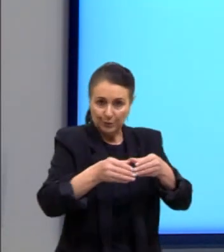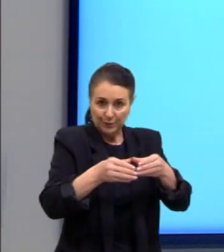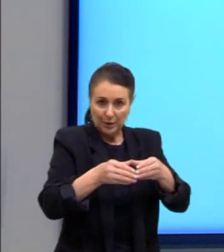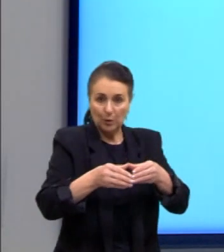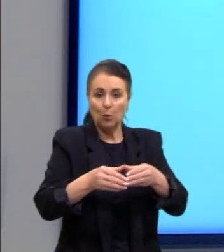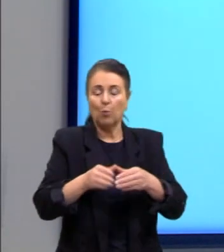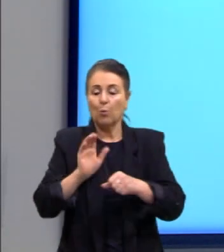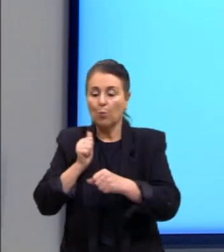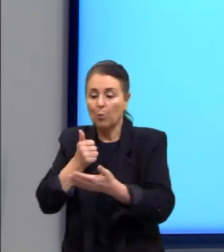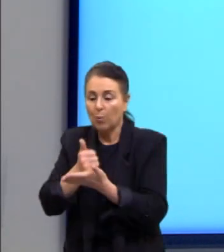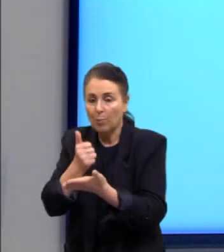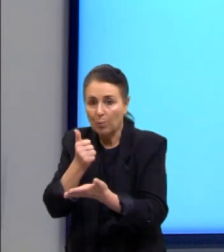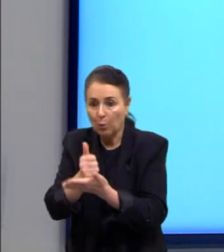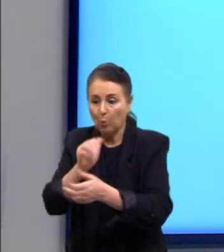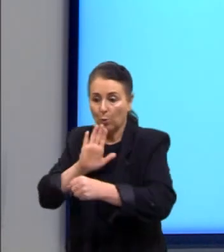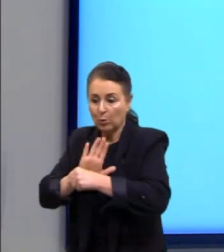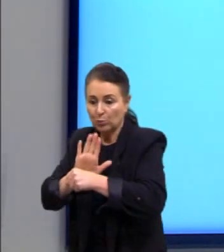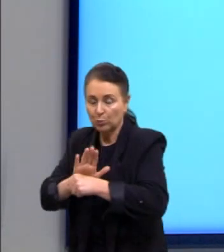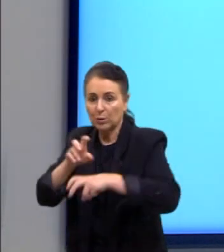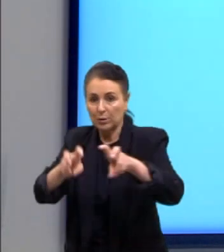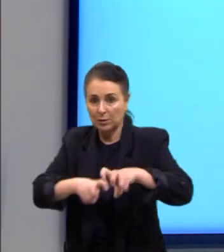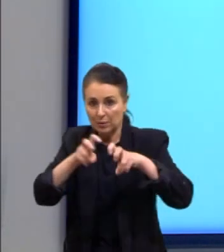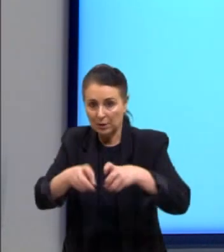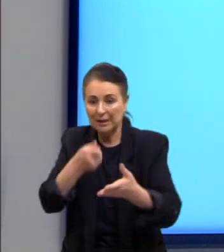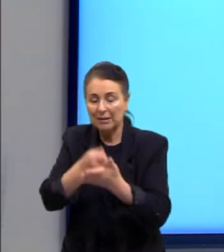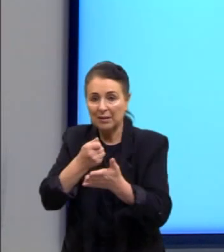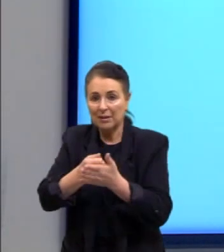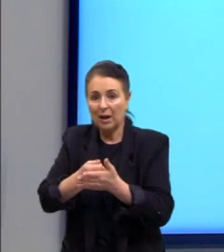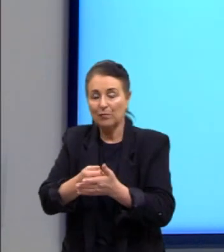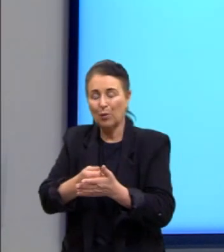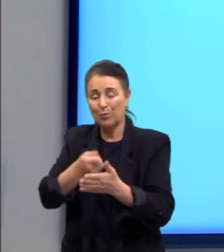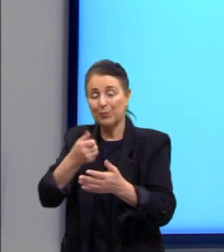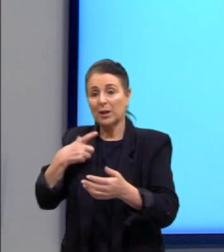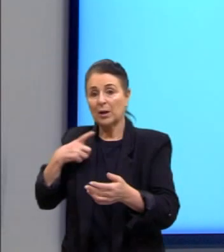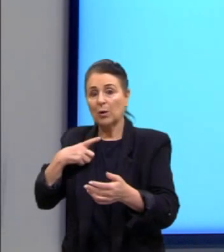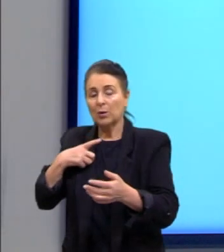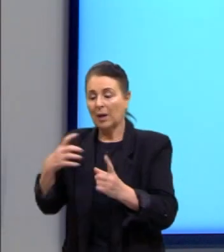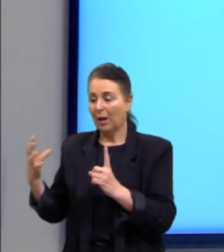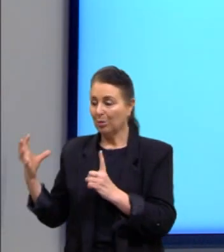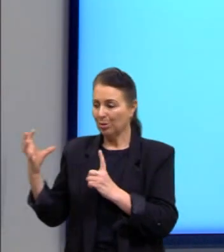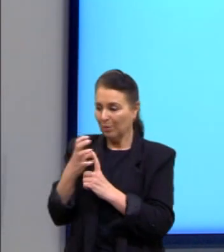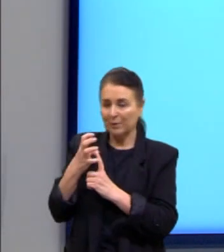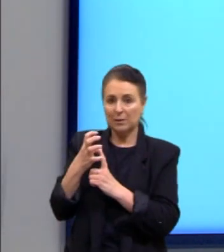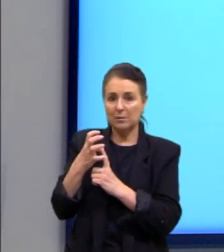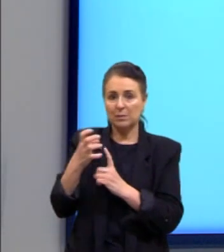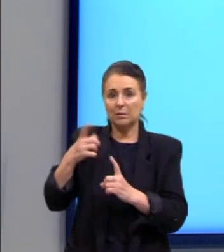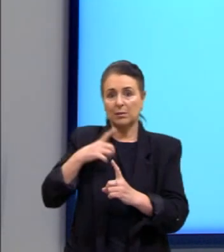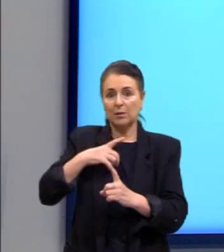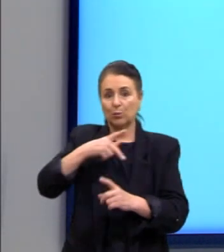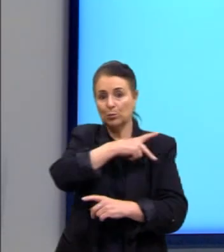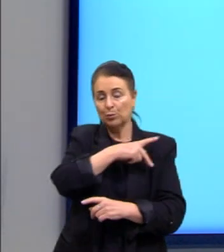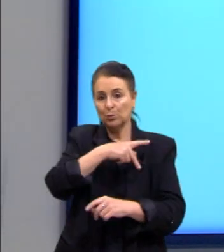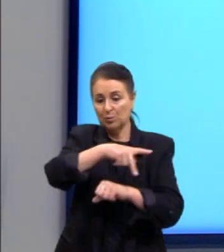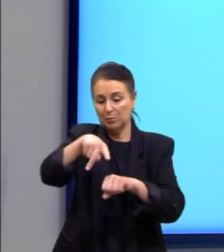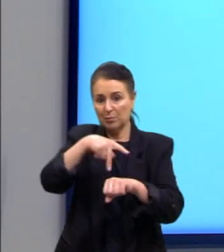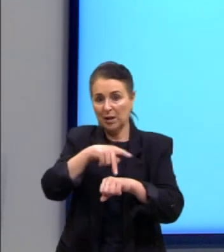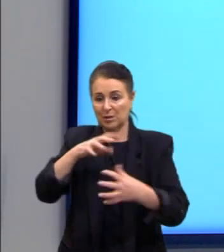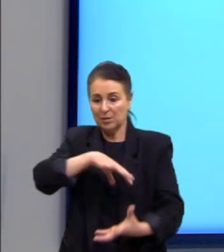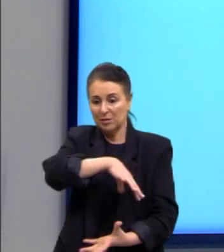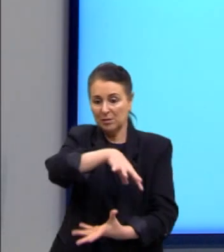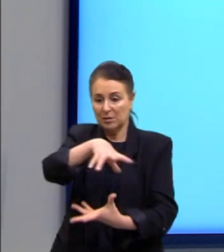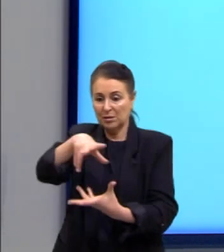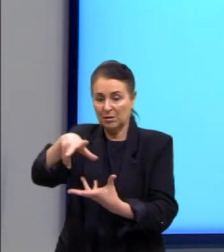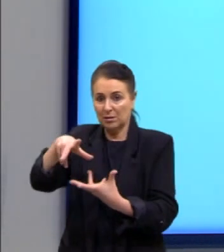revoluções então tentavam lutar contra a dominação dos países estrangeiros né dessas potências econômicas